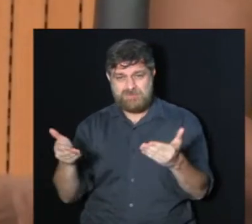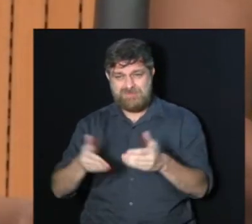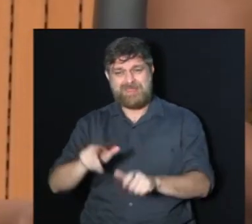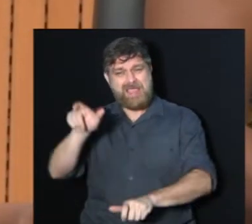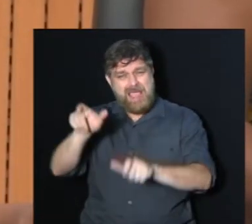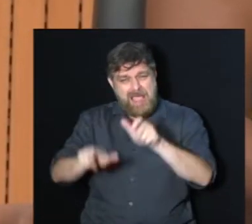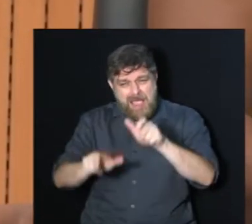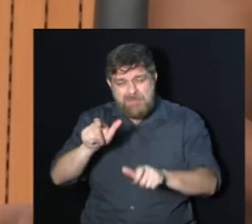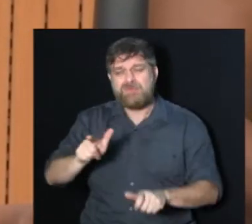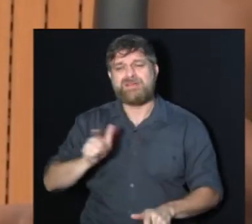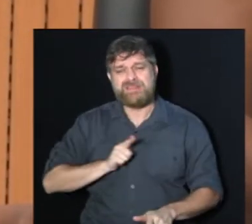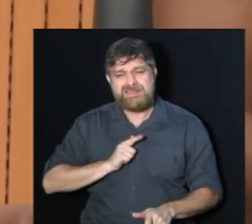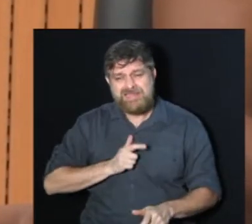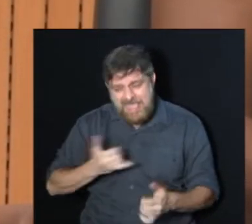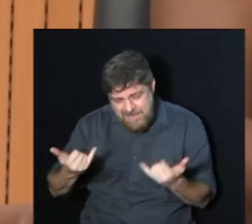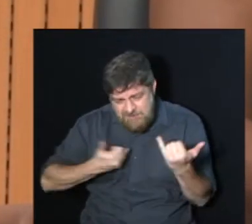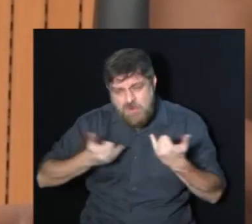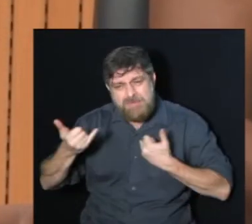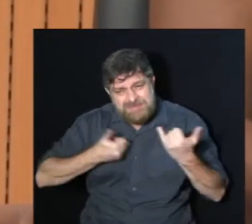têm informação.